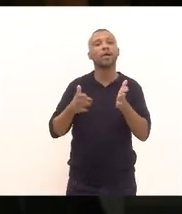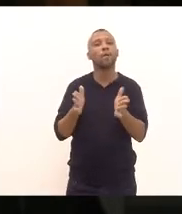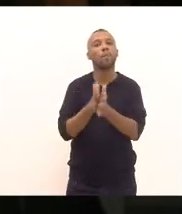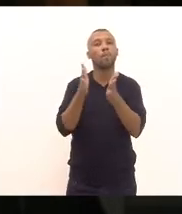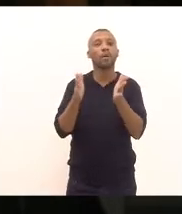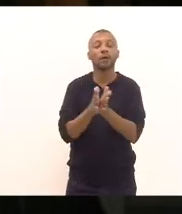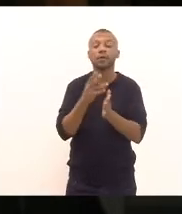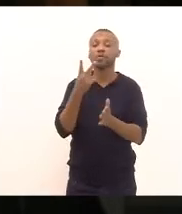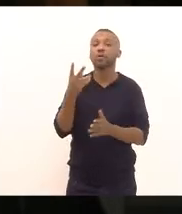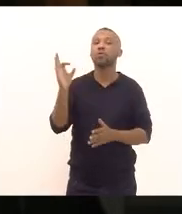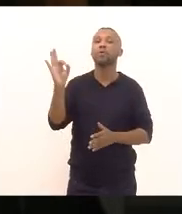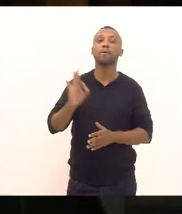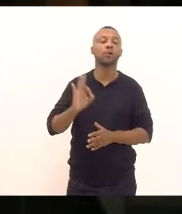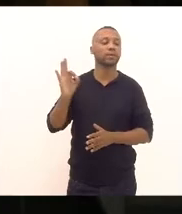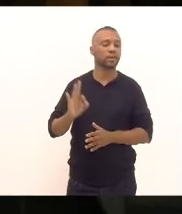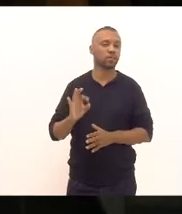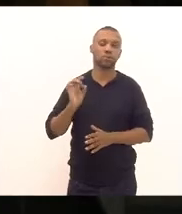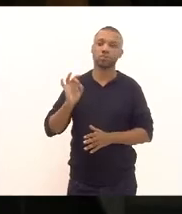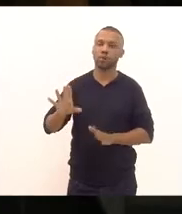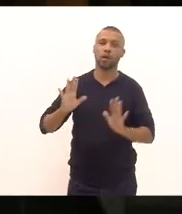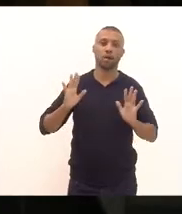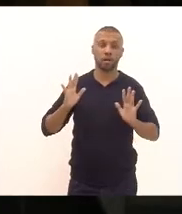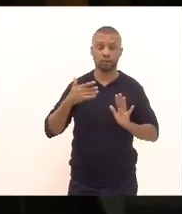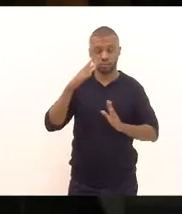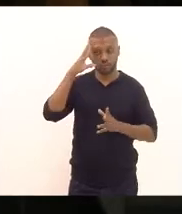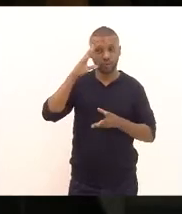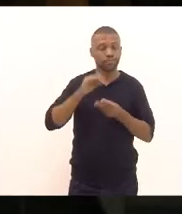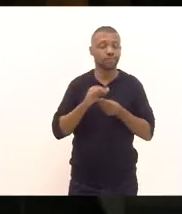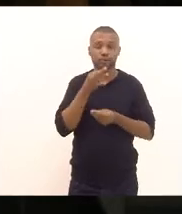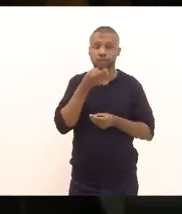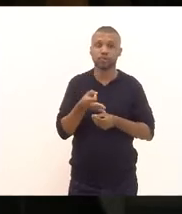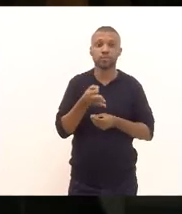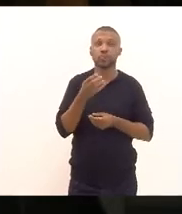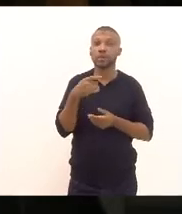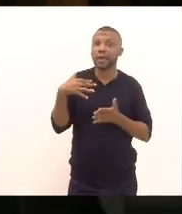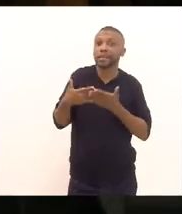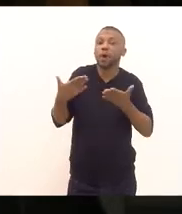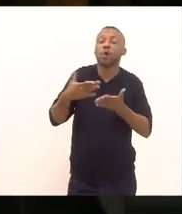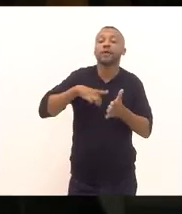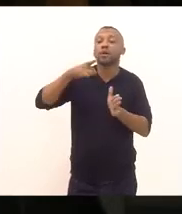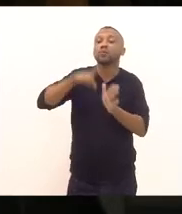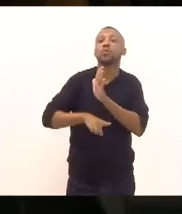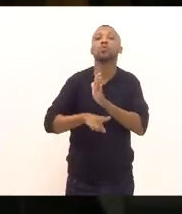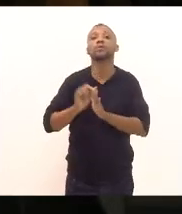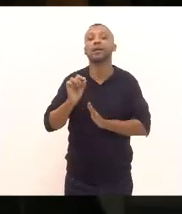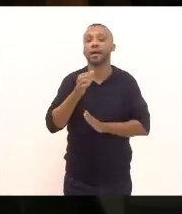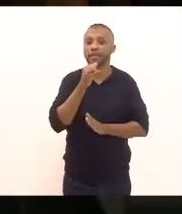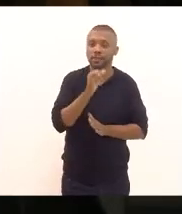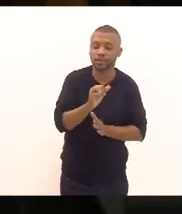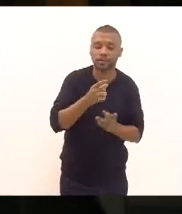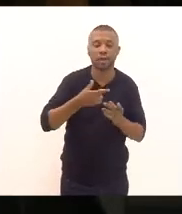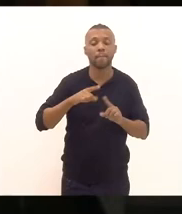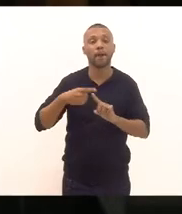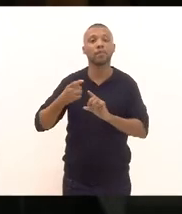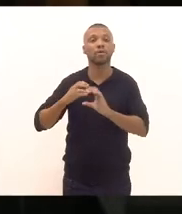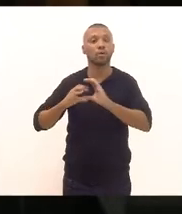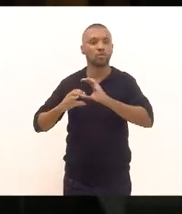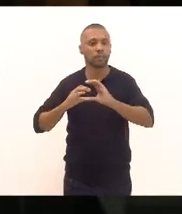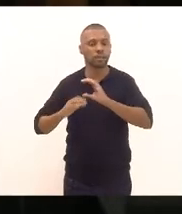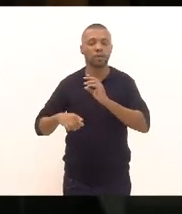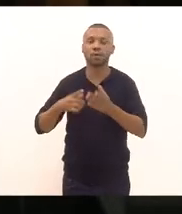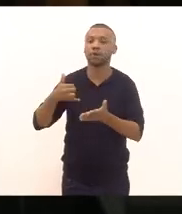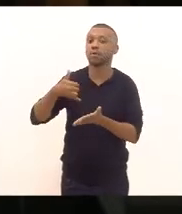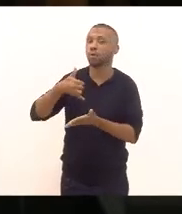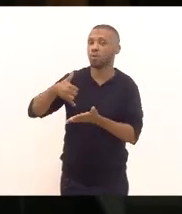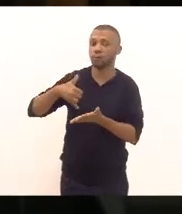pobreza: percentuais no meu entendimento e o que incide até hoje e energia telecomunicações de